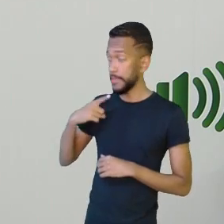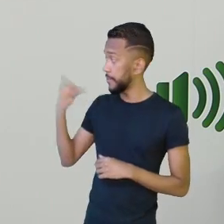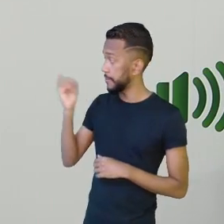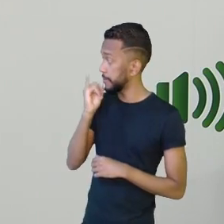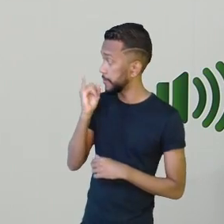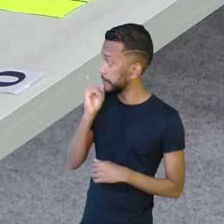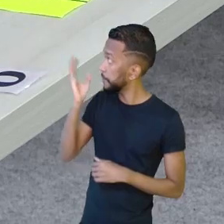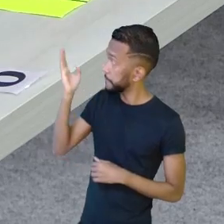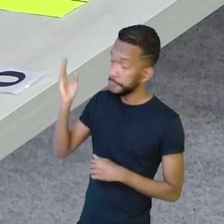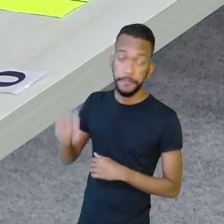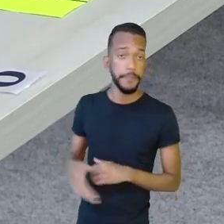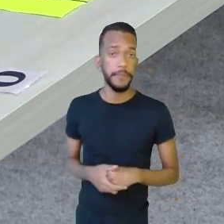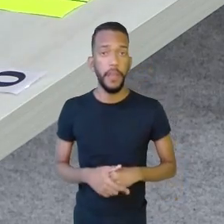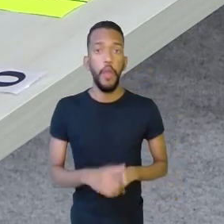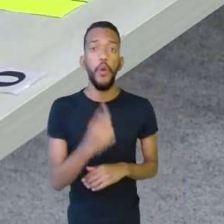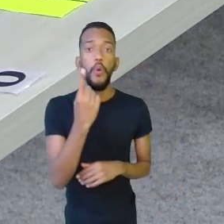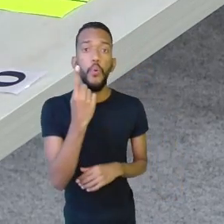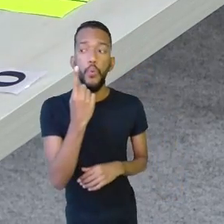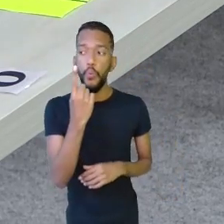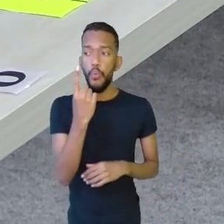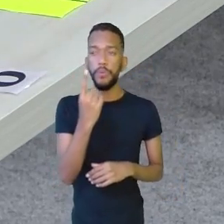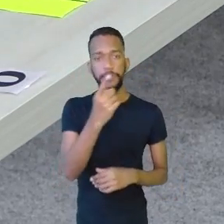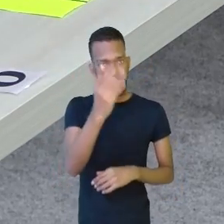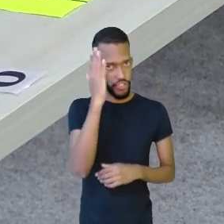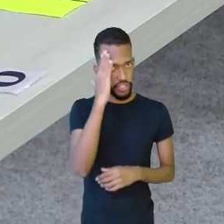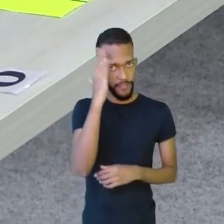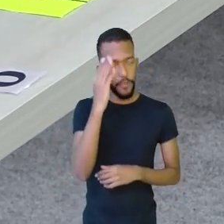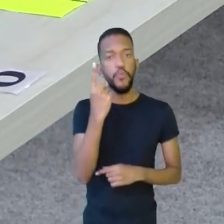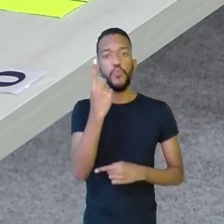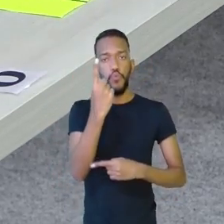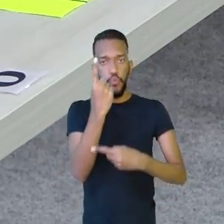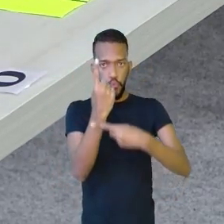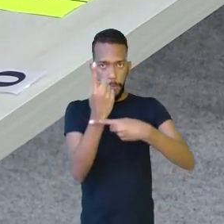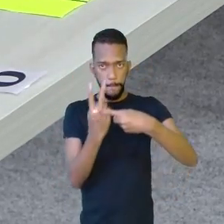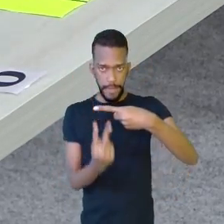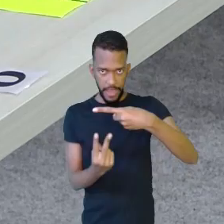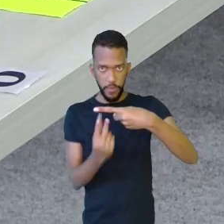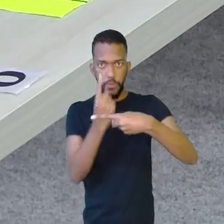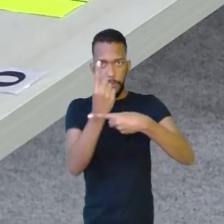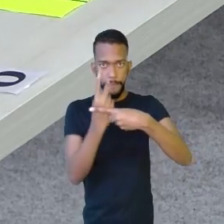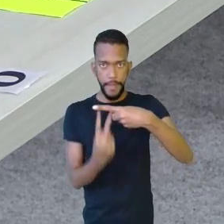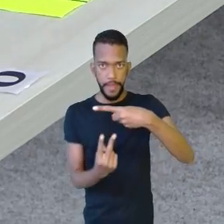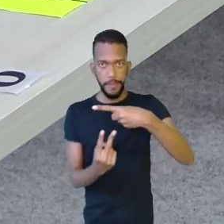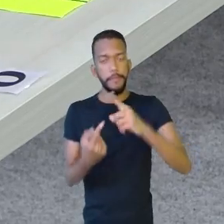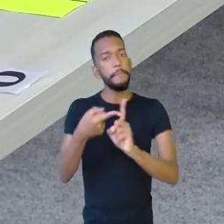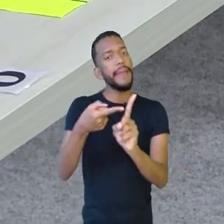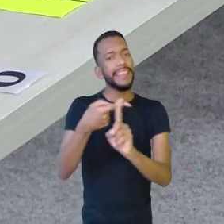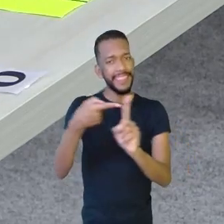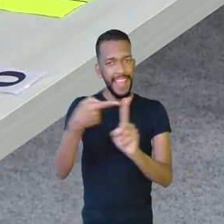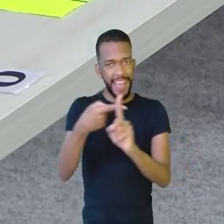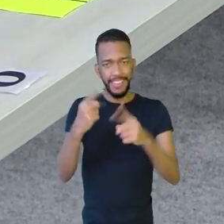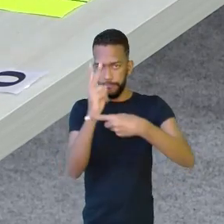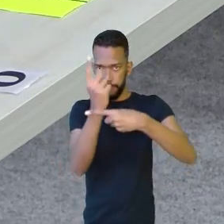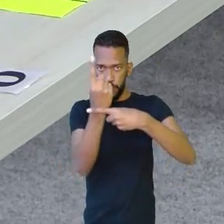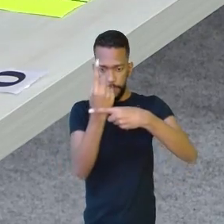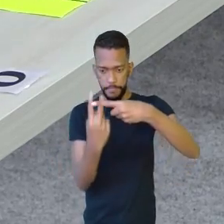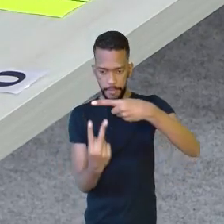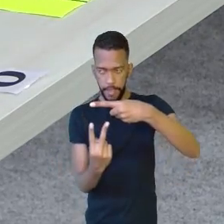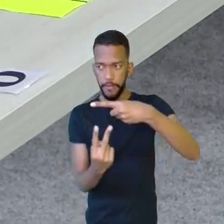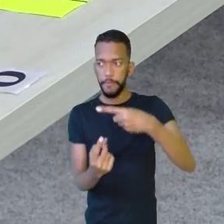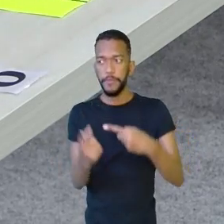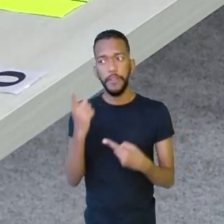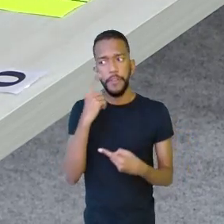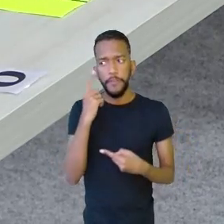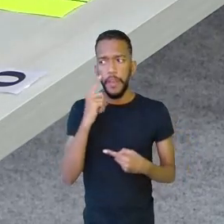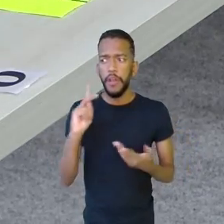o meio, não é? Vocês viram que é o meio, ou seja, eu dividi na metade. E observe o que está